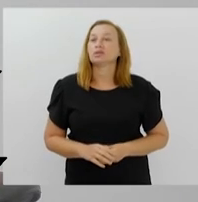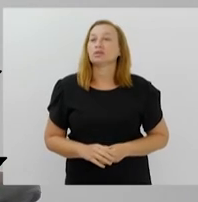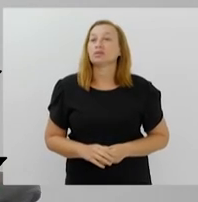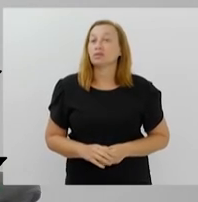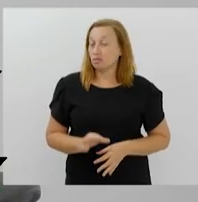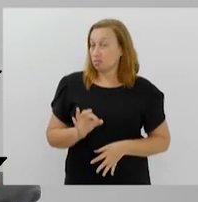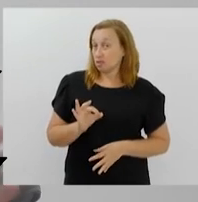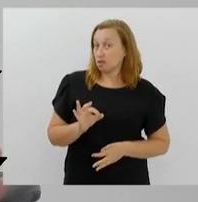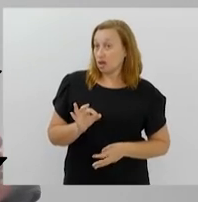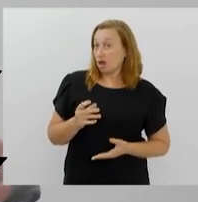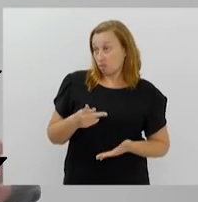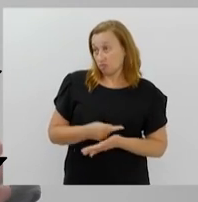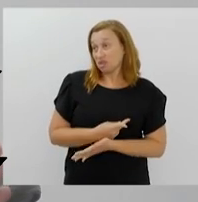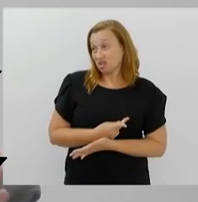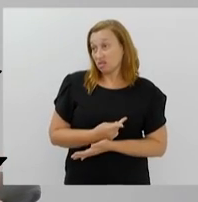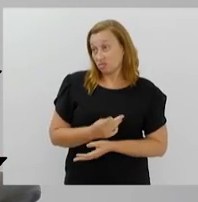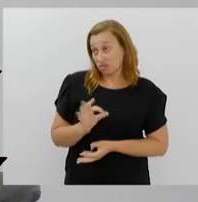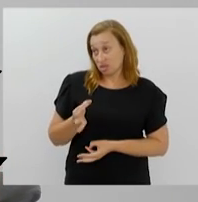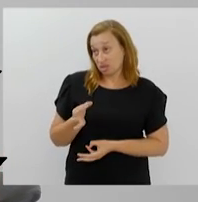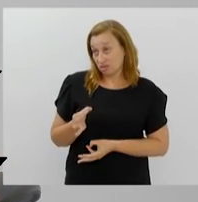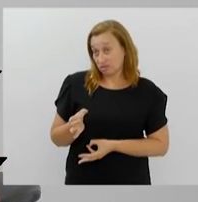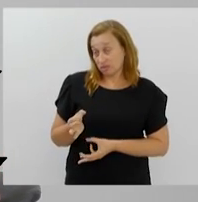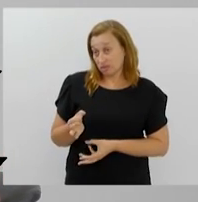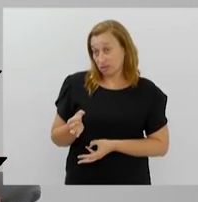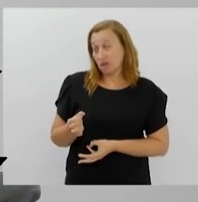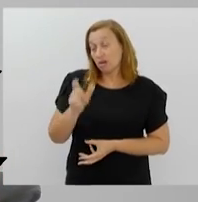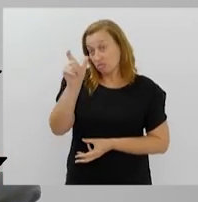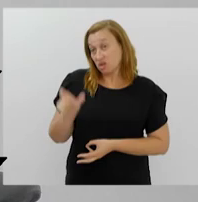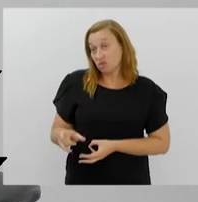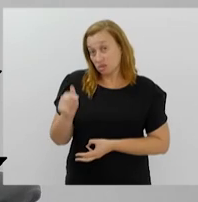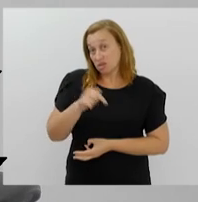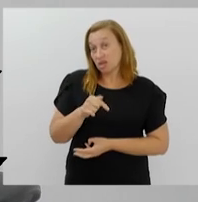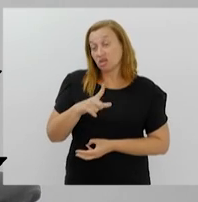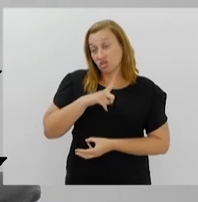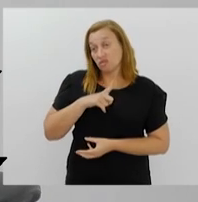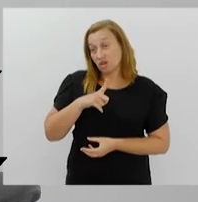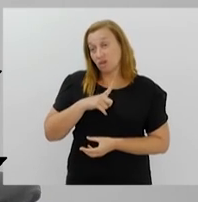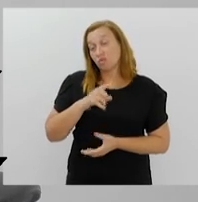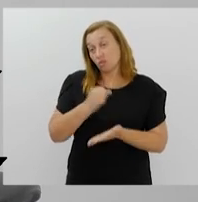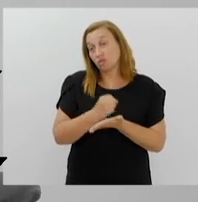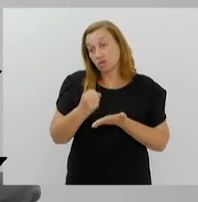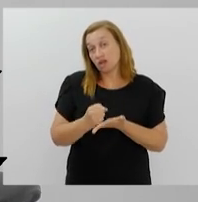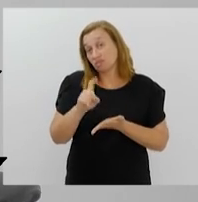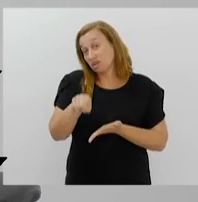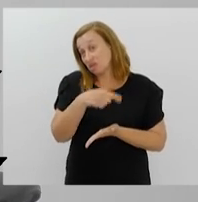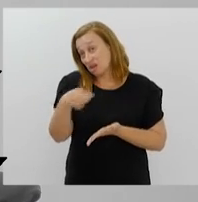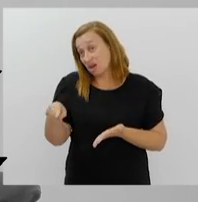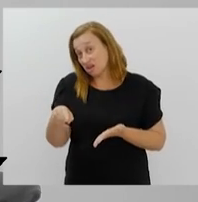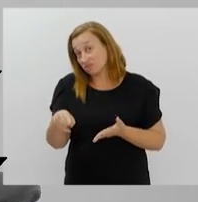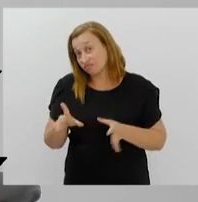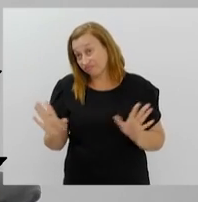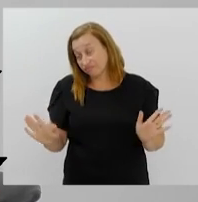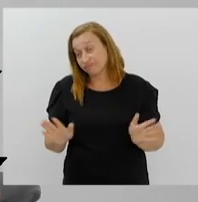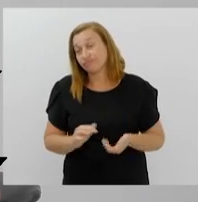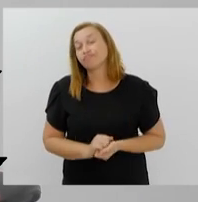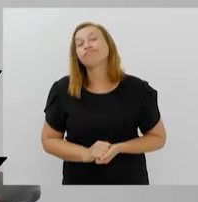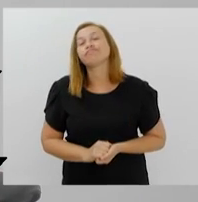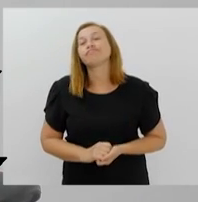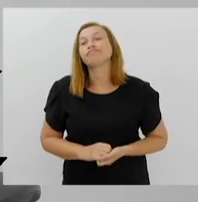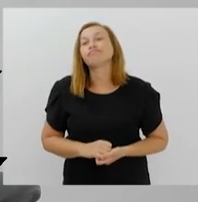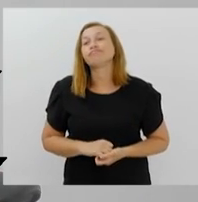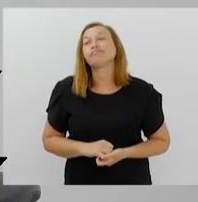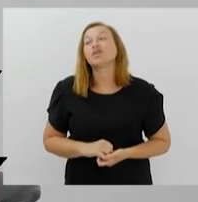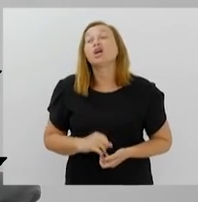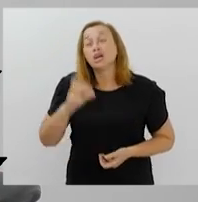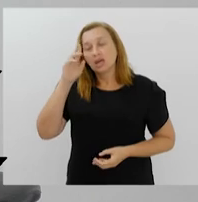é um fato inequívoco inclusive há pessoas aqui que tiveram seus os contratos com a unimer Ferd abruptamente rescindidos